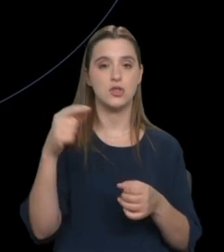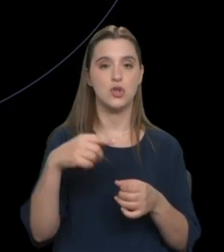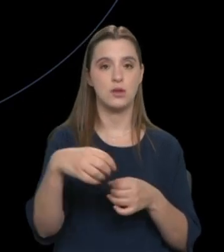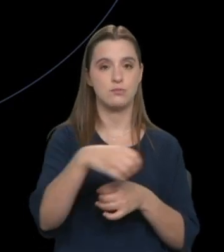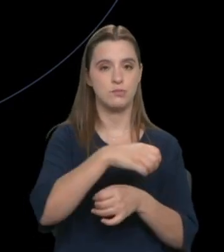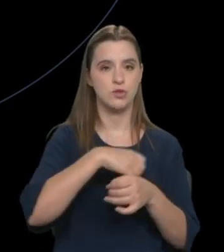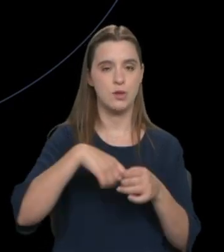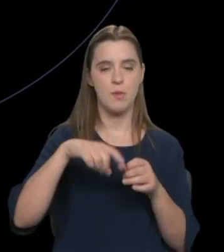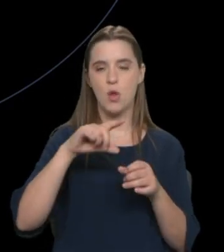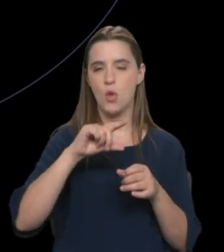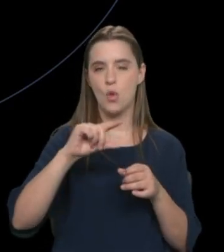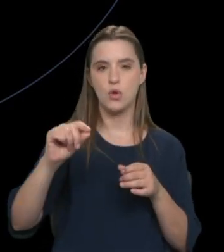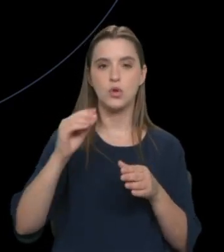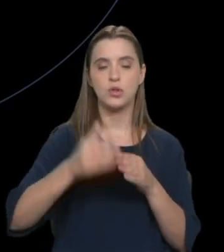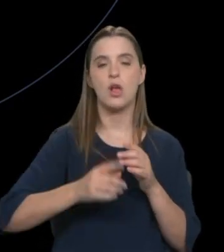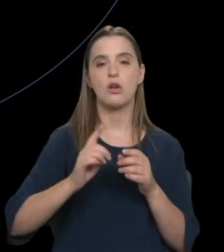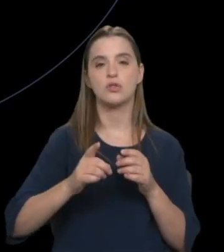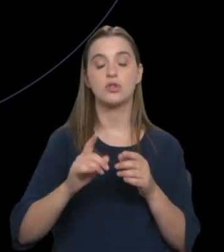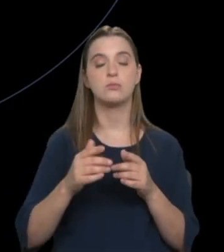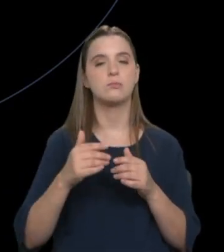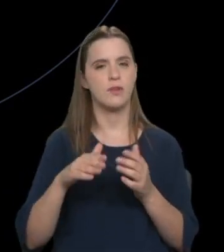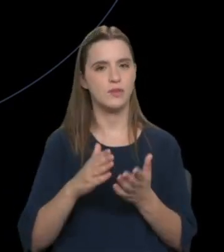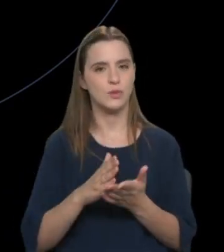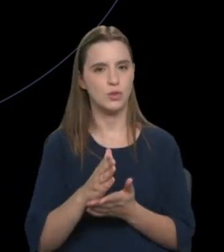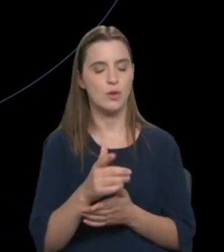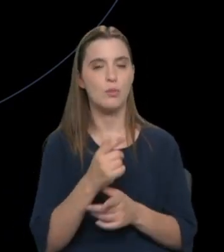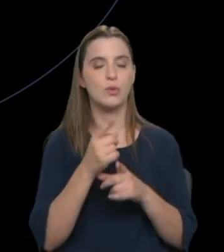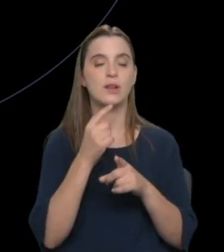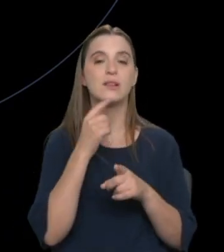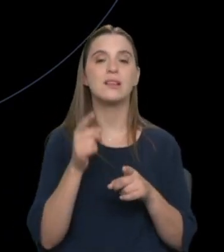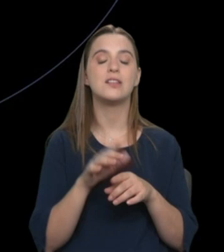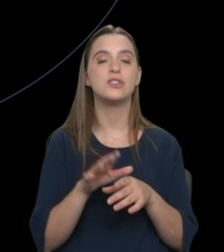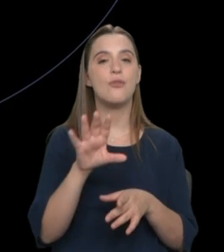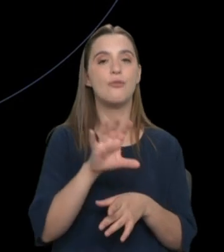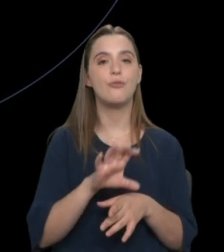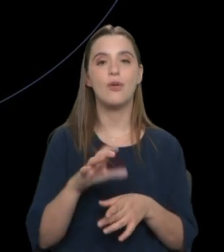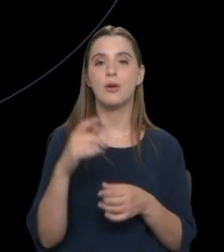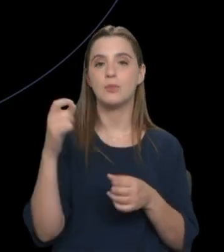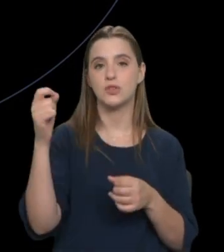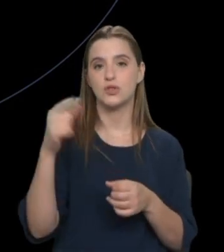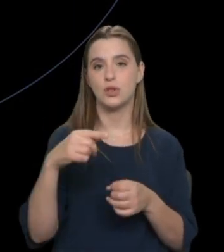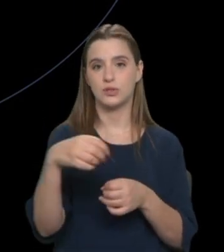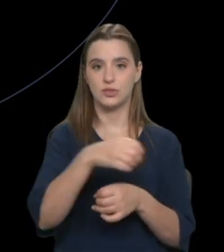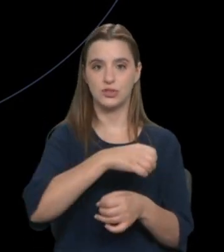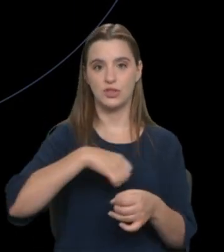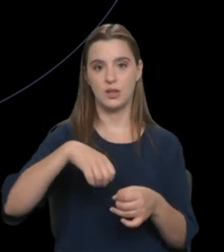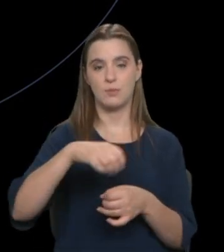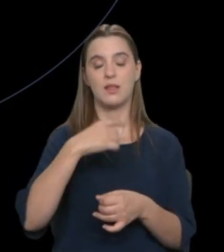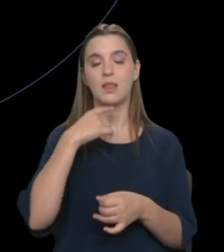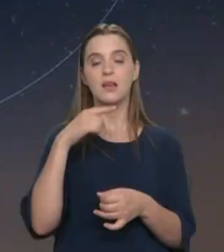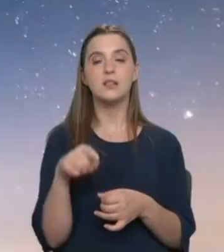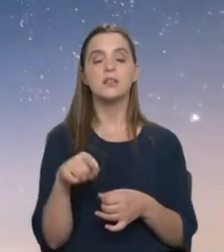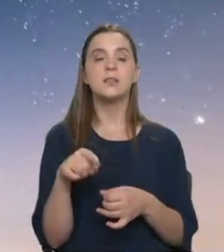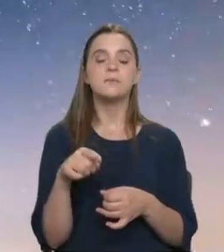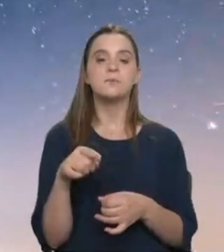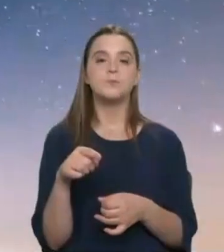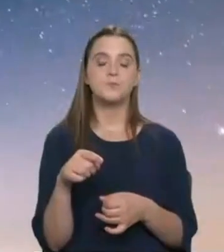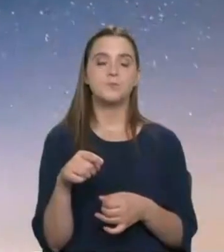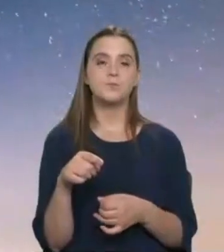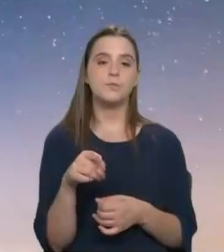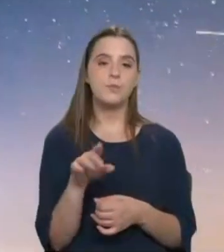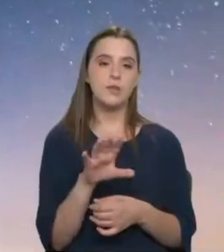também desta semana que nos diz que a própria anatomia do Sistema Solar é algo que se calhar está a ser revelado e se calhar de uma maneira